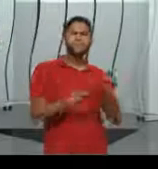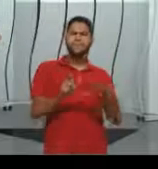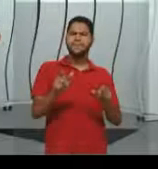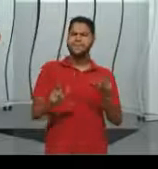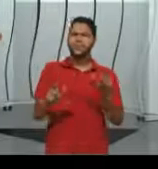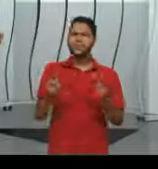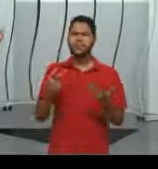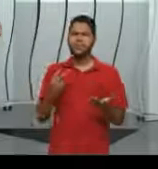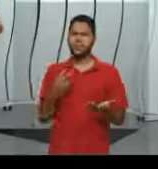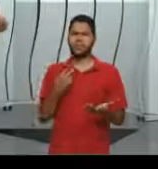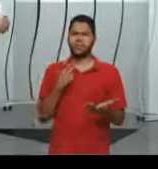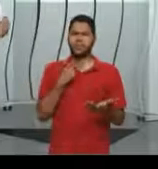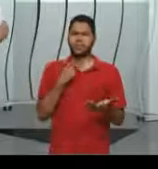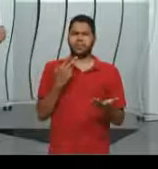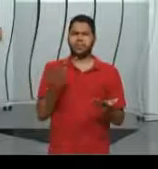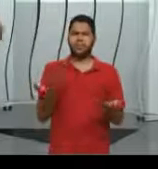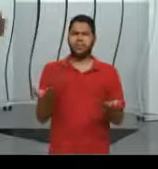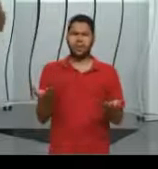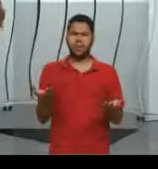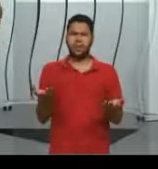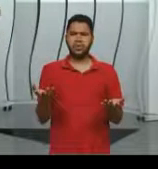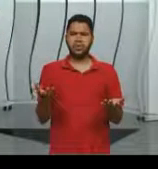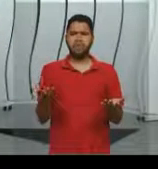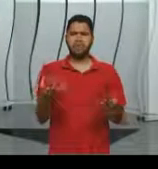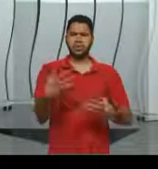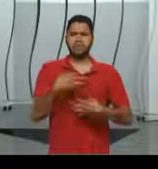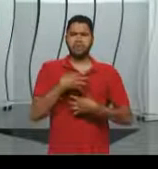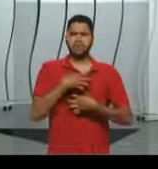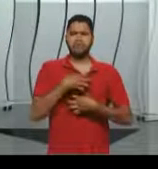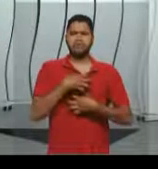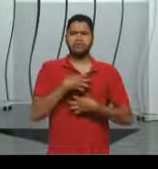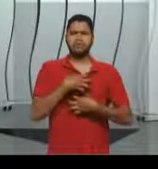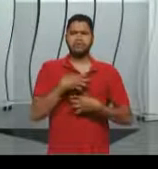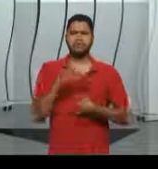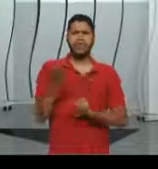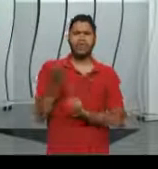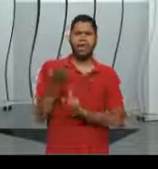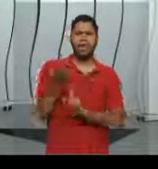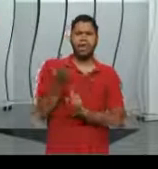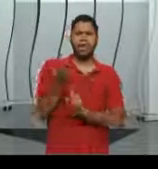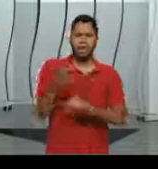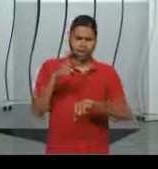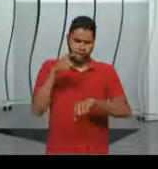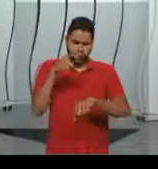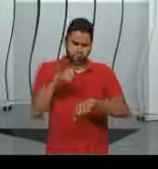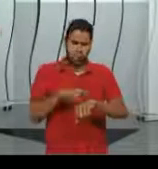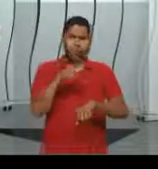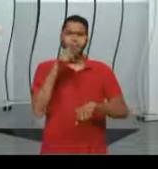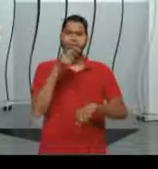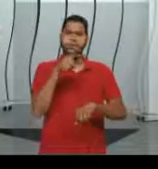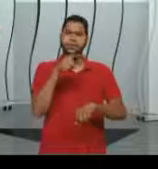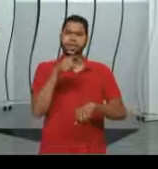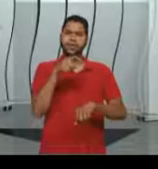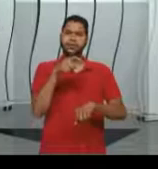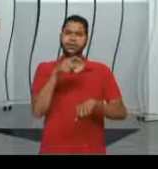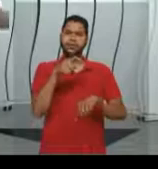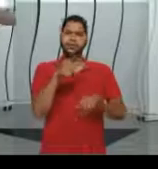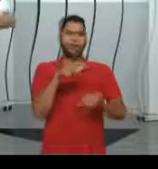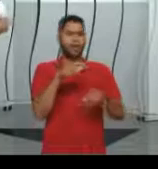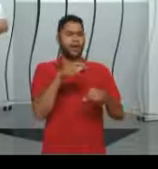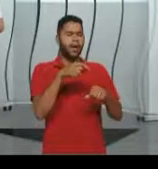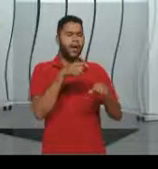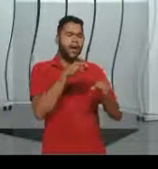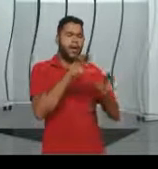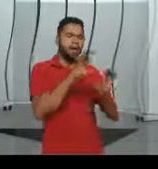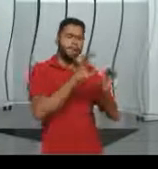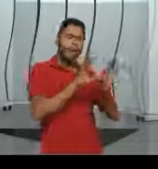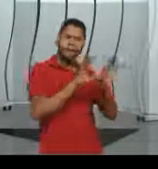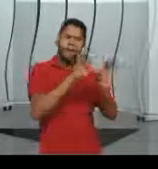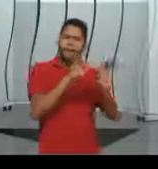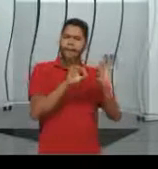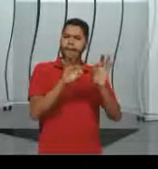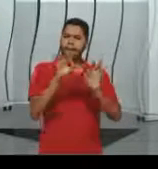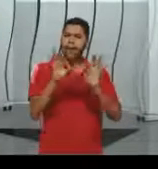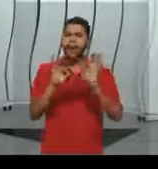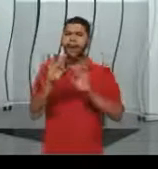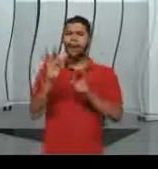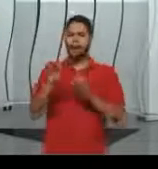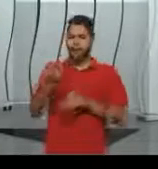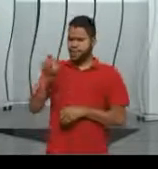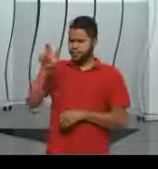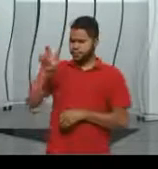não podem sentir a arte no momento da execução da arte? Por que o